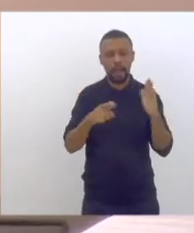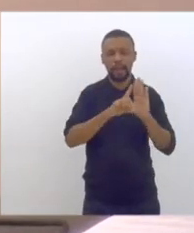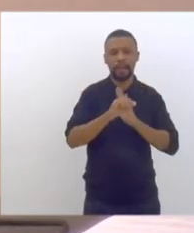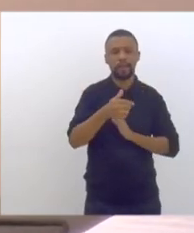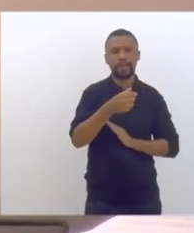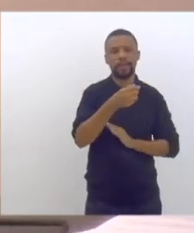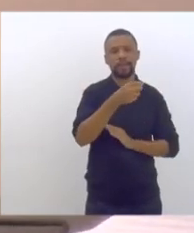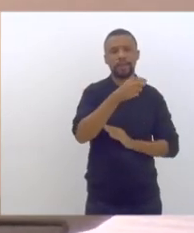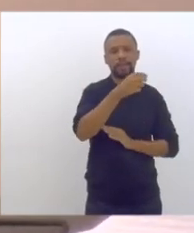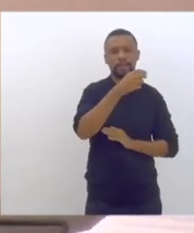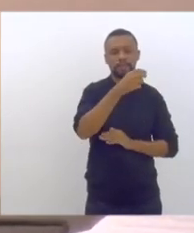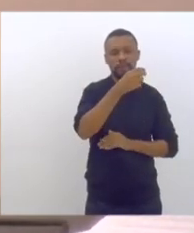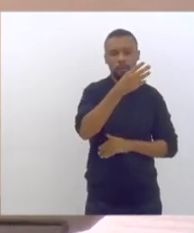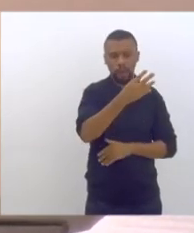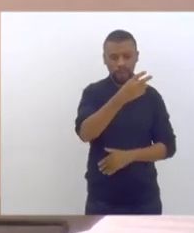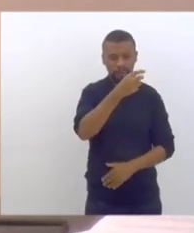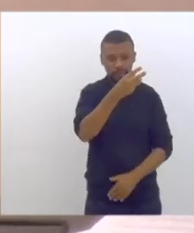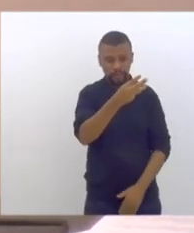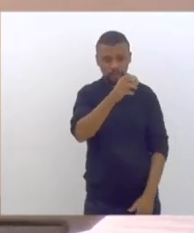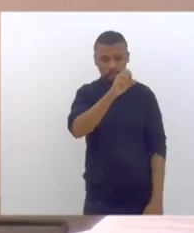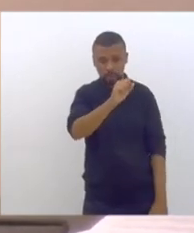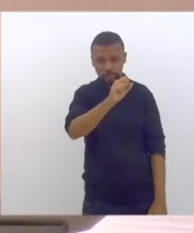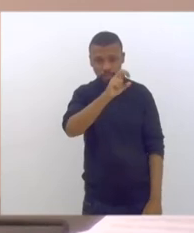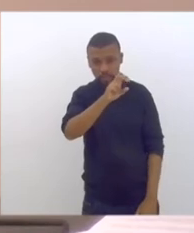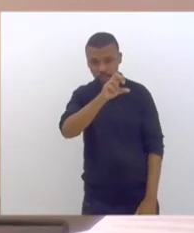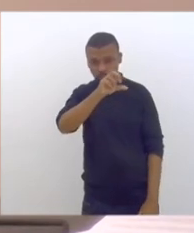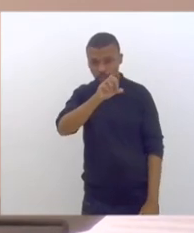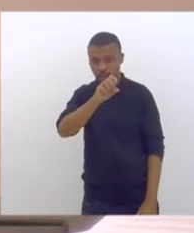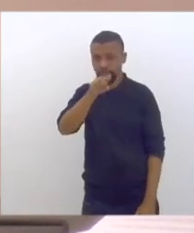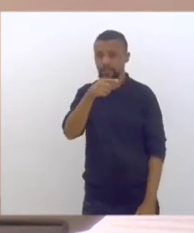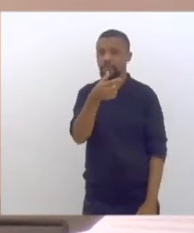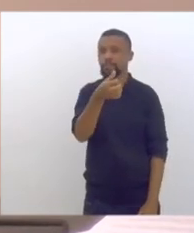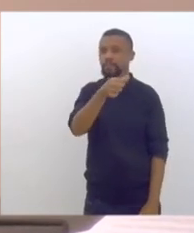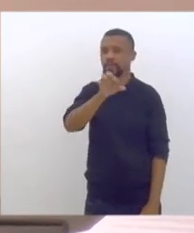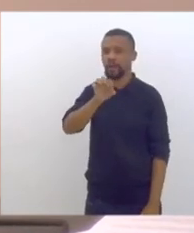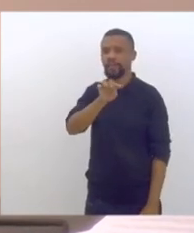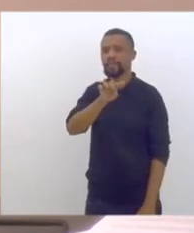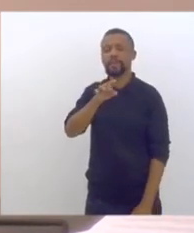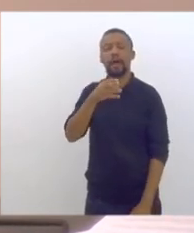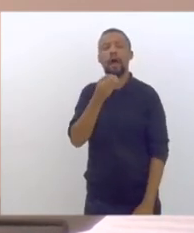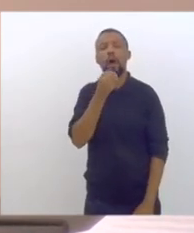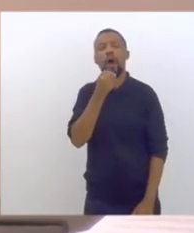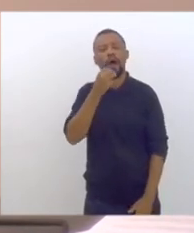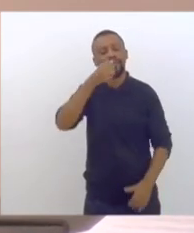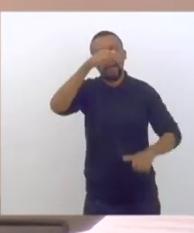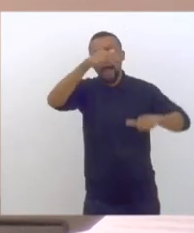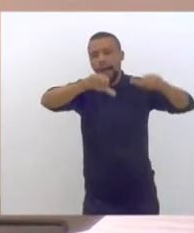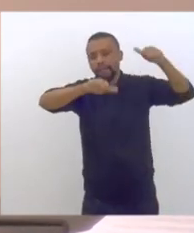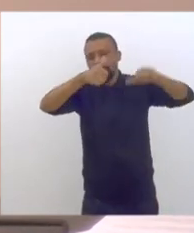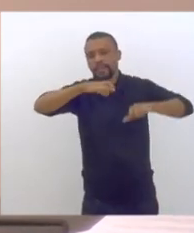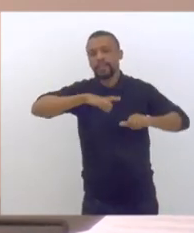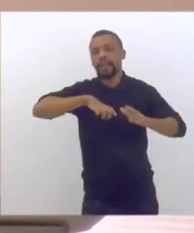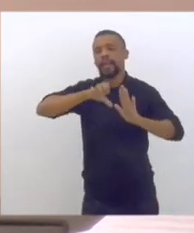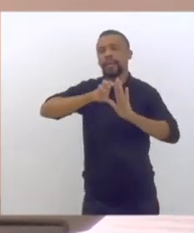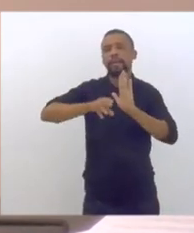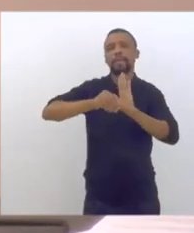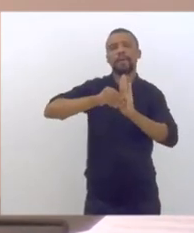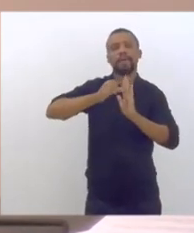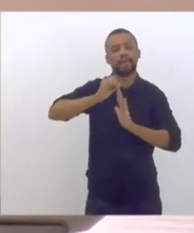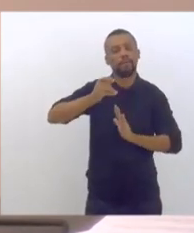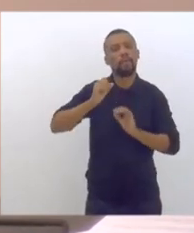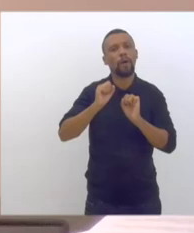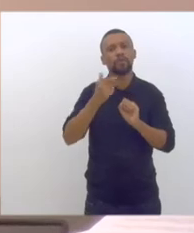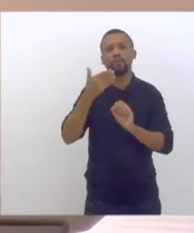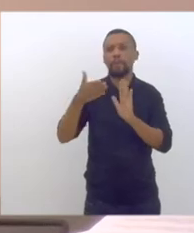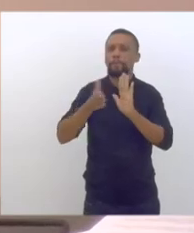8459 de 19 ele tem oportunidade de verificar já que tem emenda se ele pode propor um